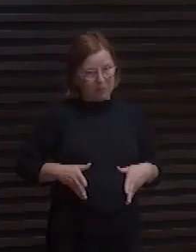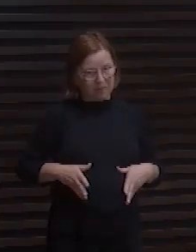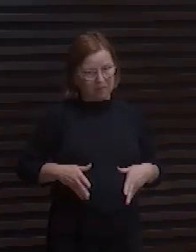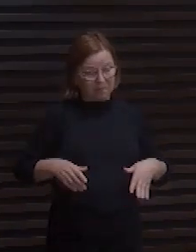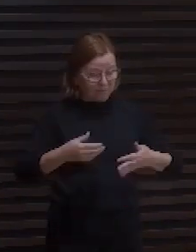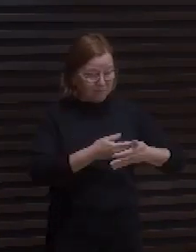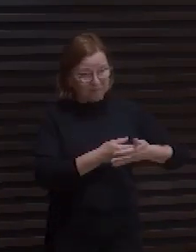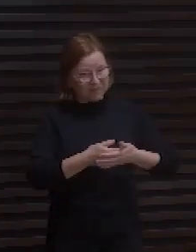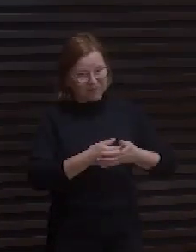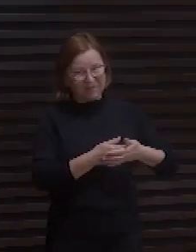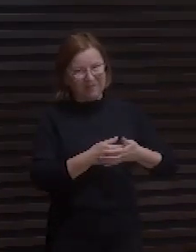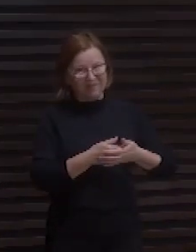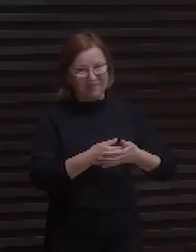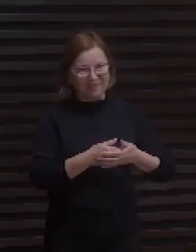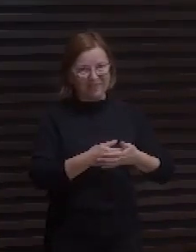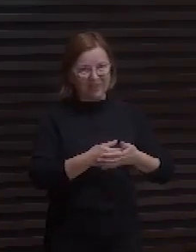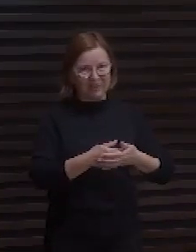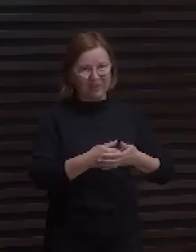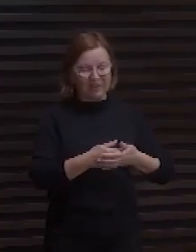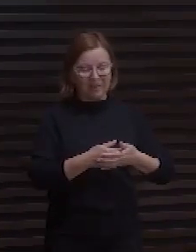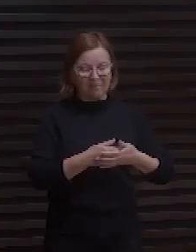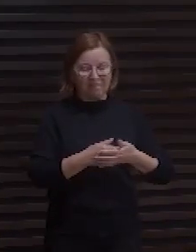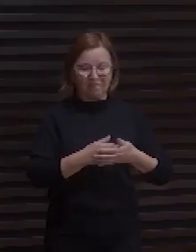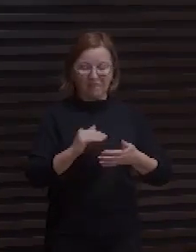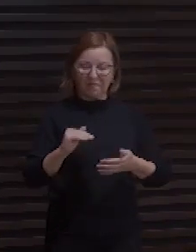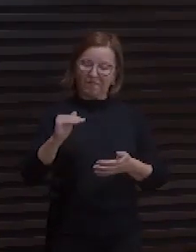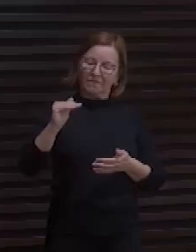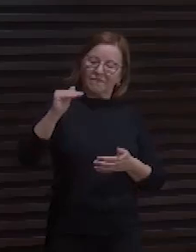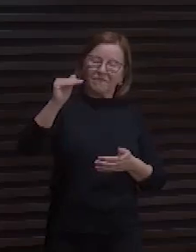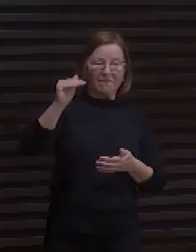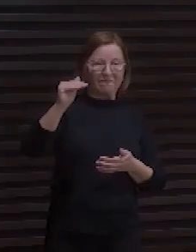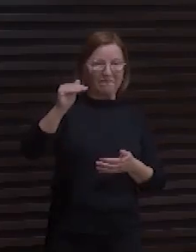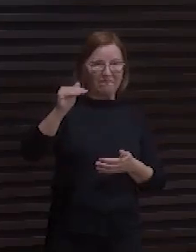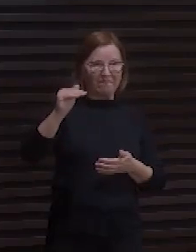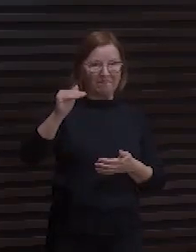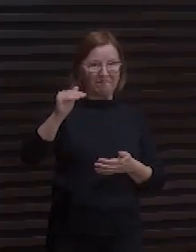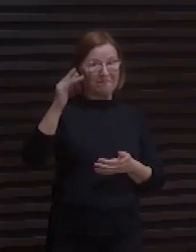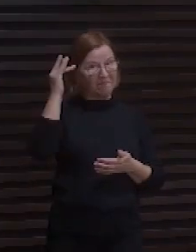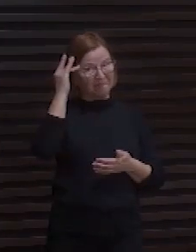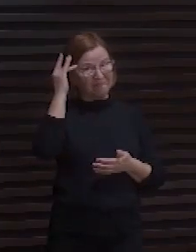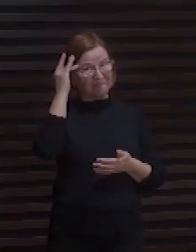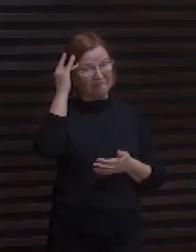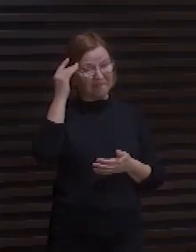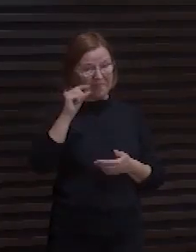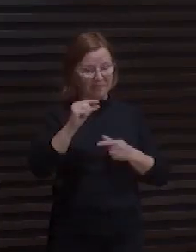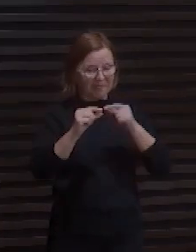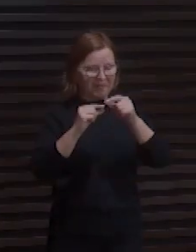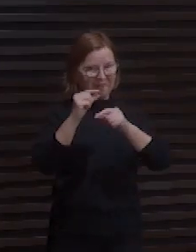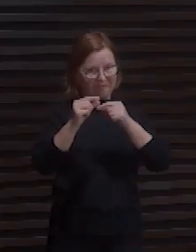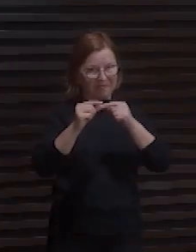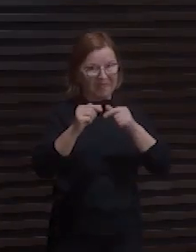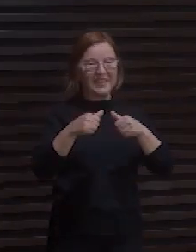bebês. E nós vamos crescendo, nós vamos amadurecendo. E esse é o propósito